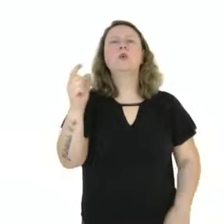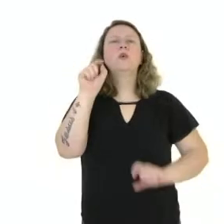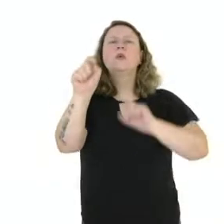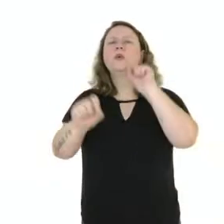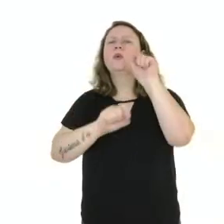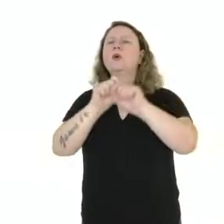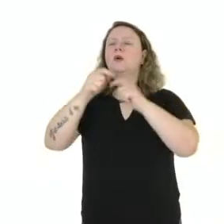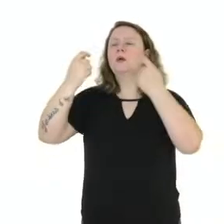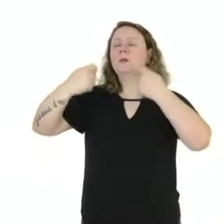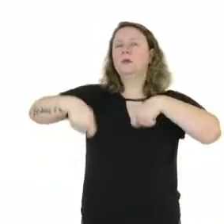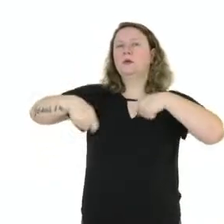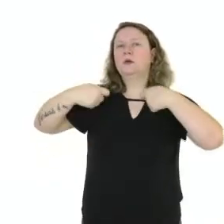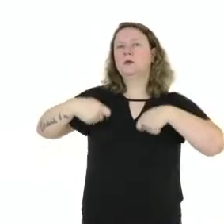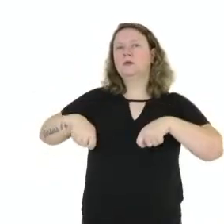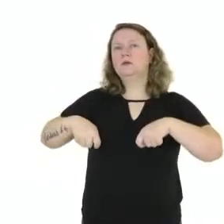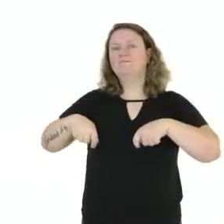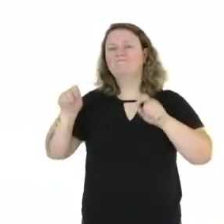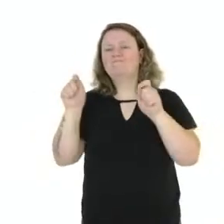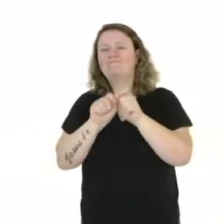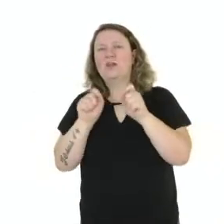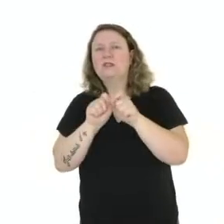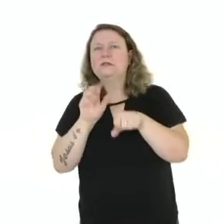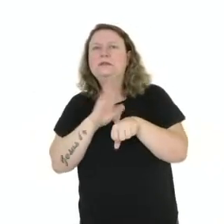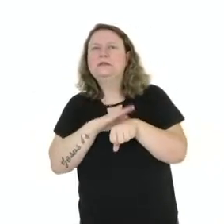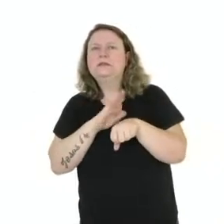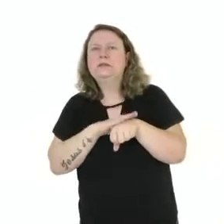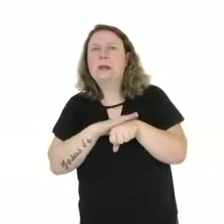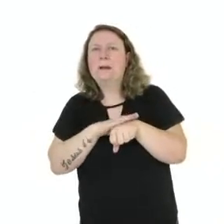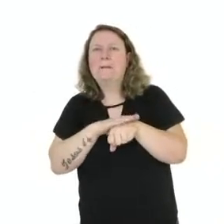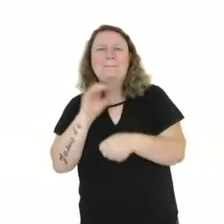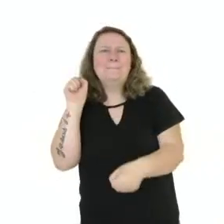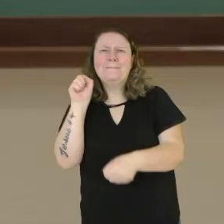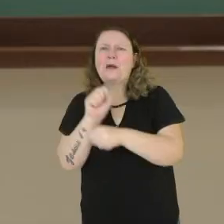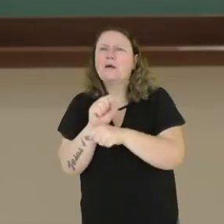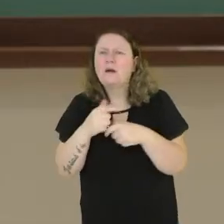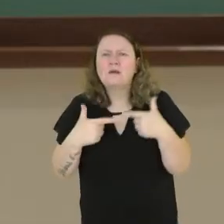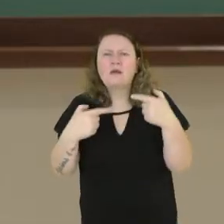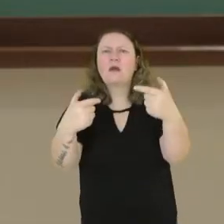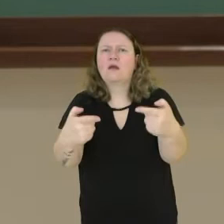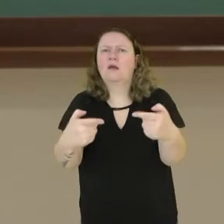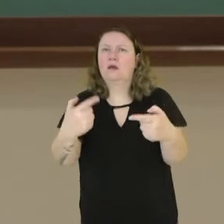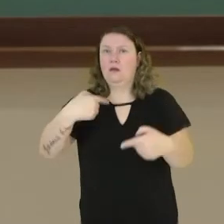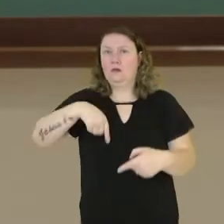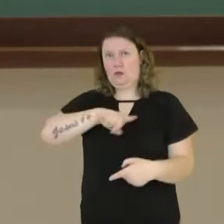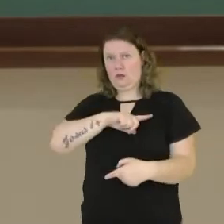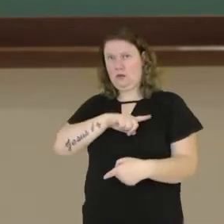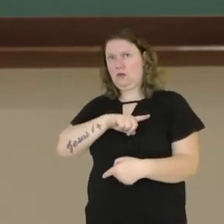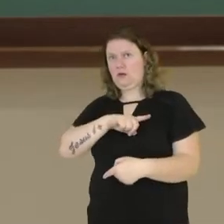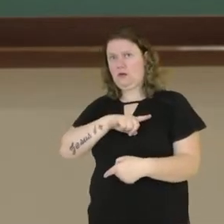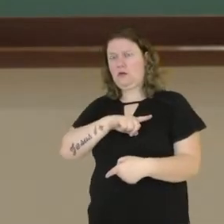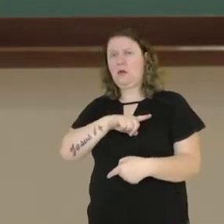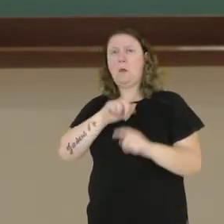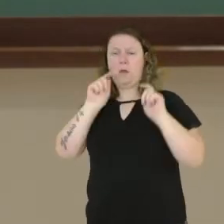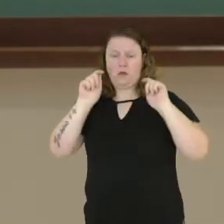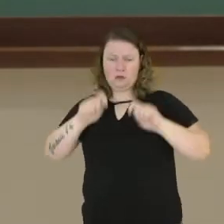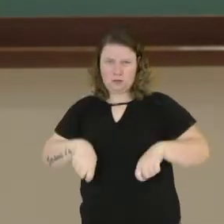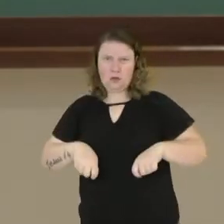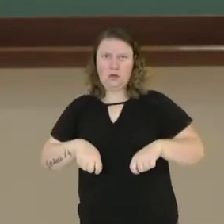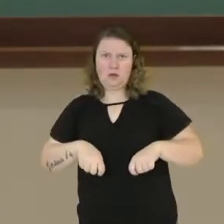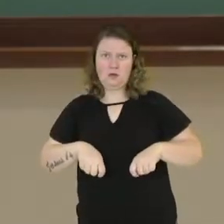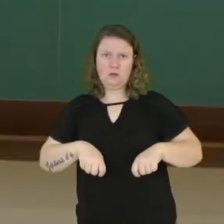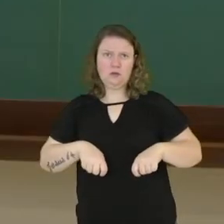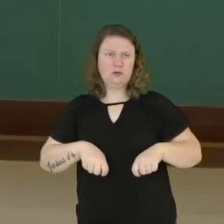para que as guerras não ocorram a todo momento, né? Mais ainda, é possível impedir